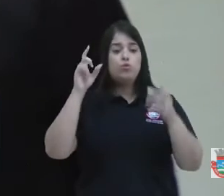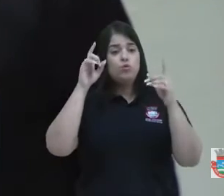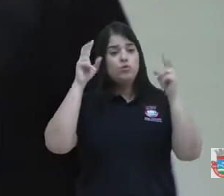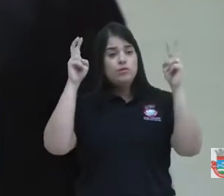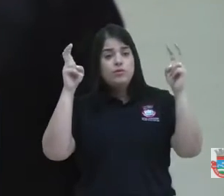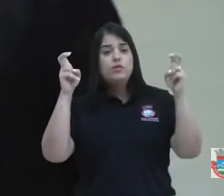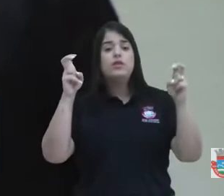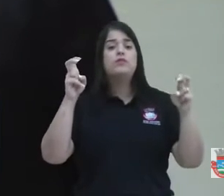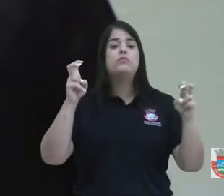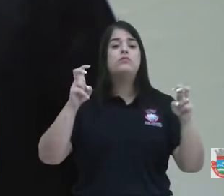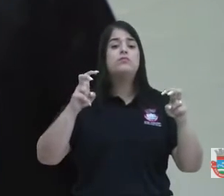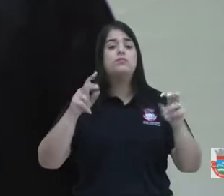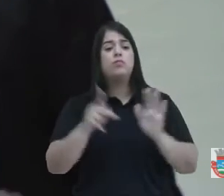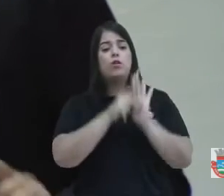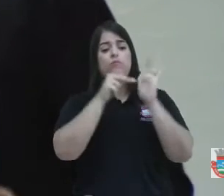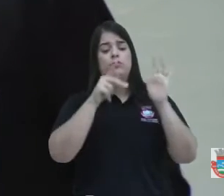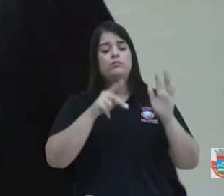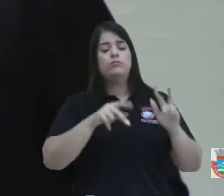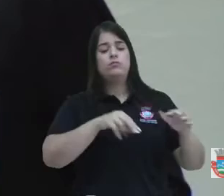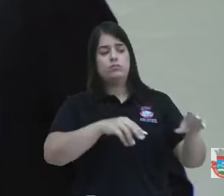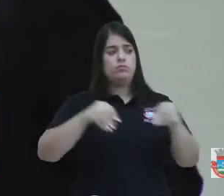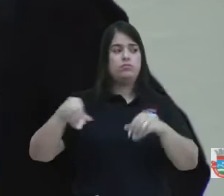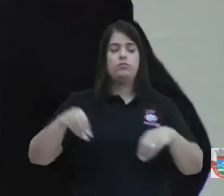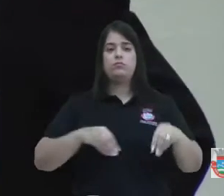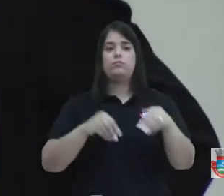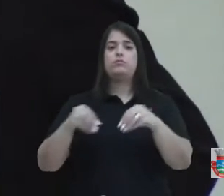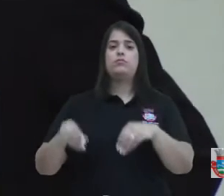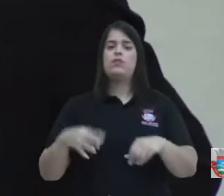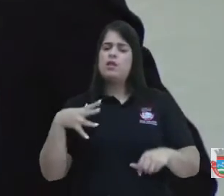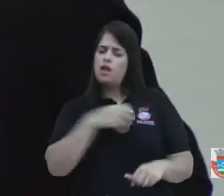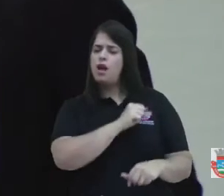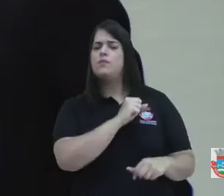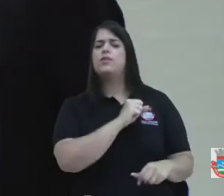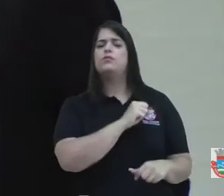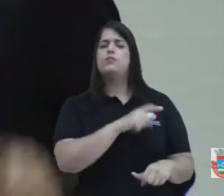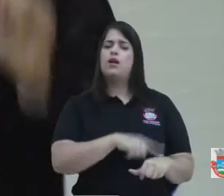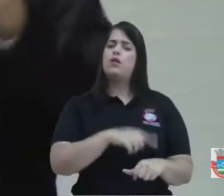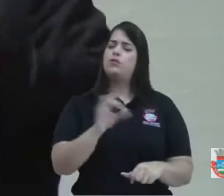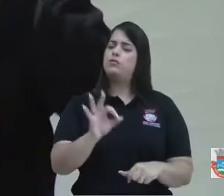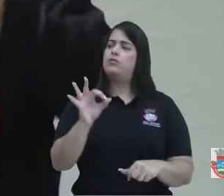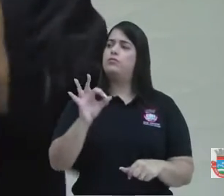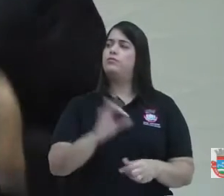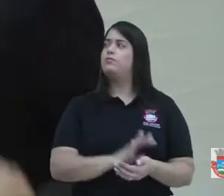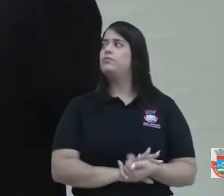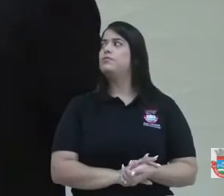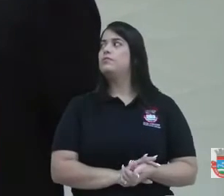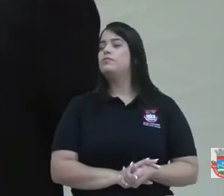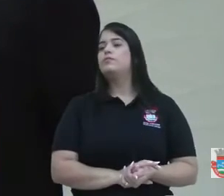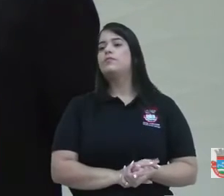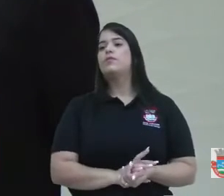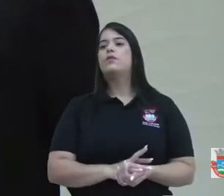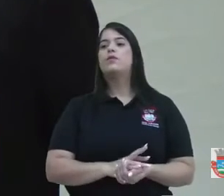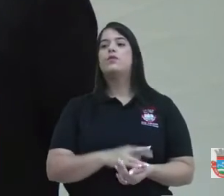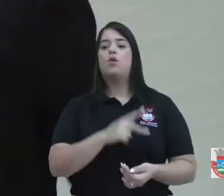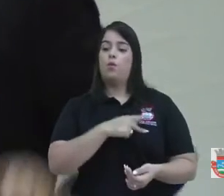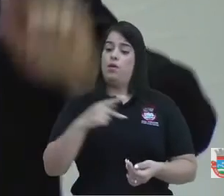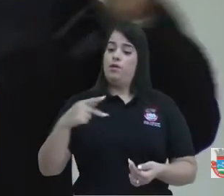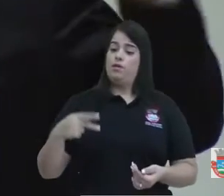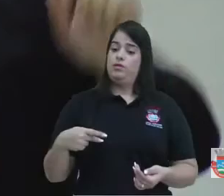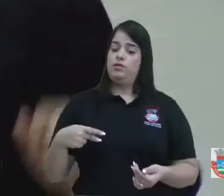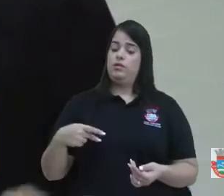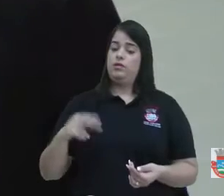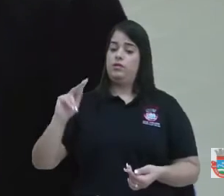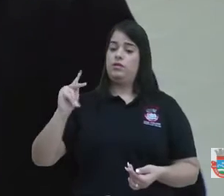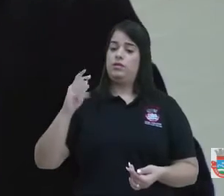pedi a Henrique Queiroz para ver o mais rápido agilizar. E na mesma hora, o presidente do ITERP, Henrique Queiroz,